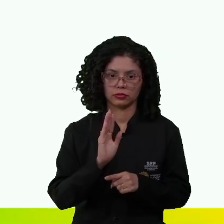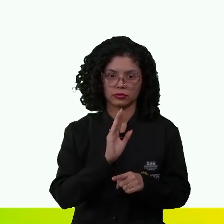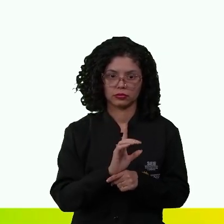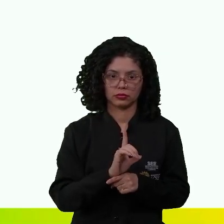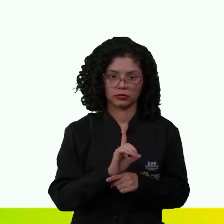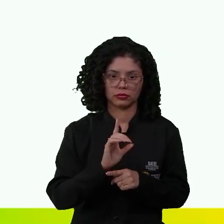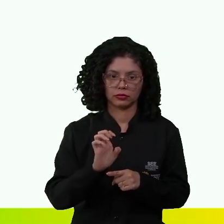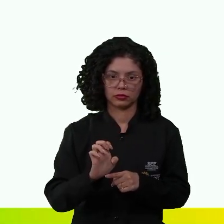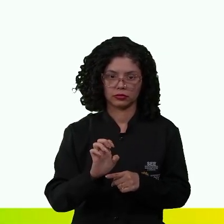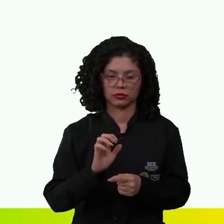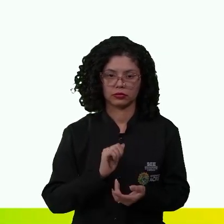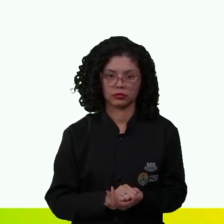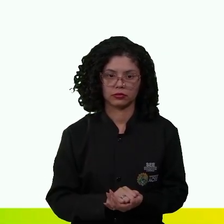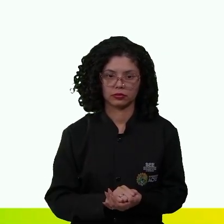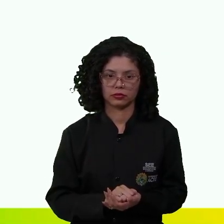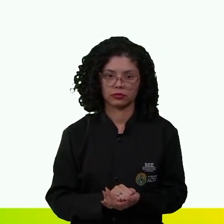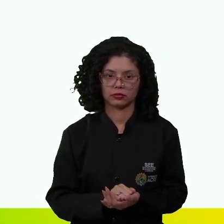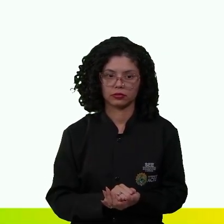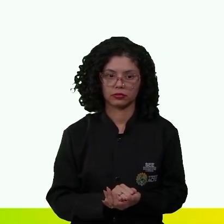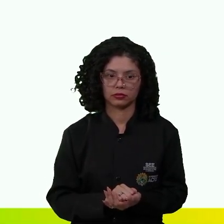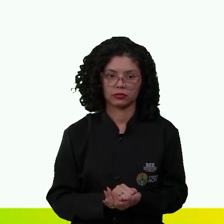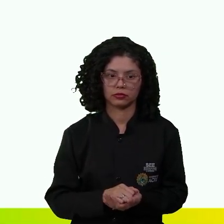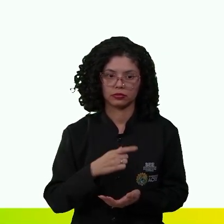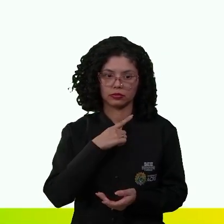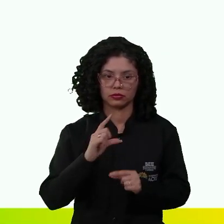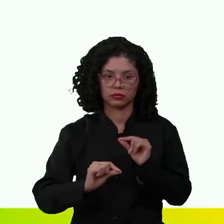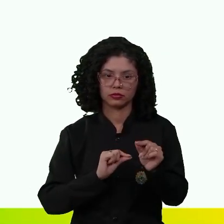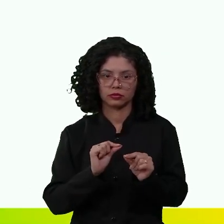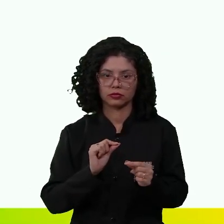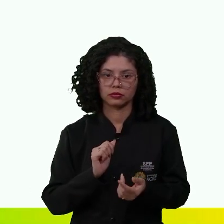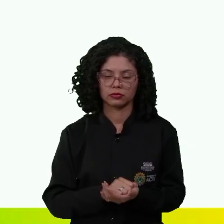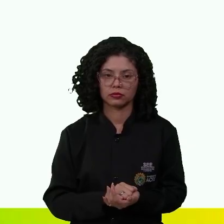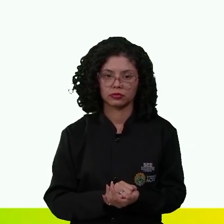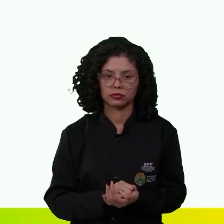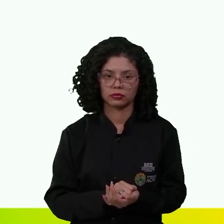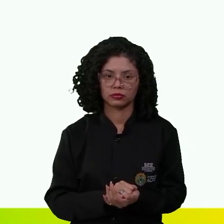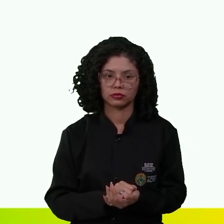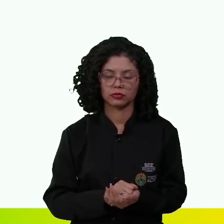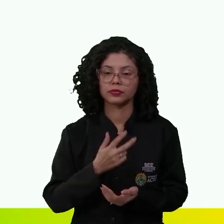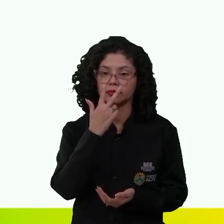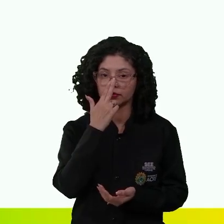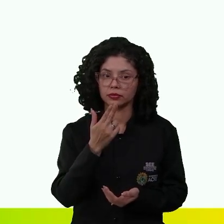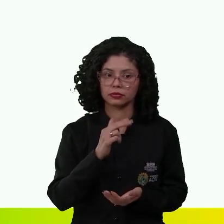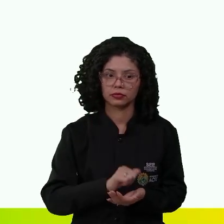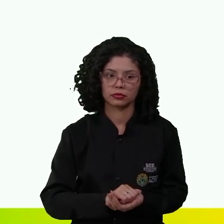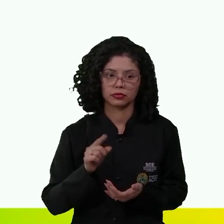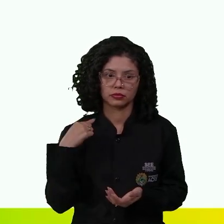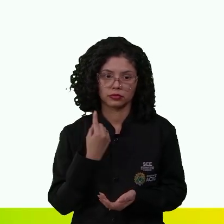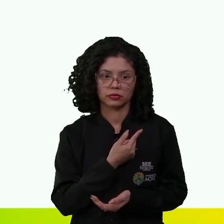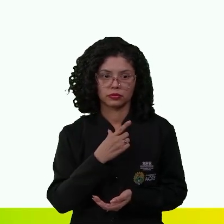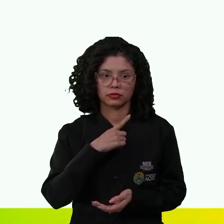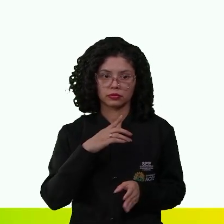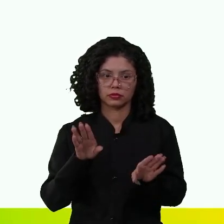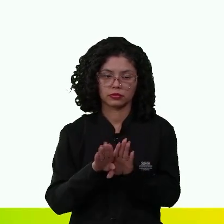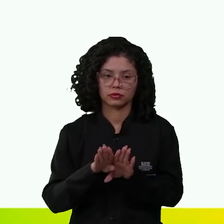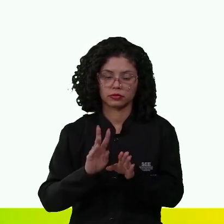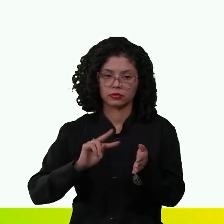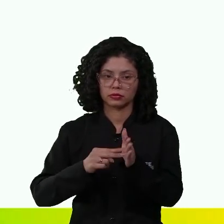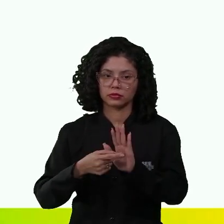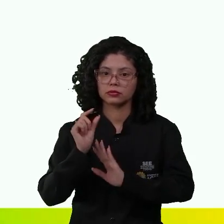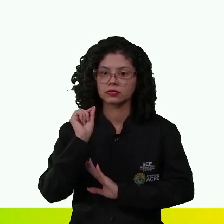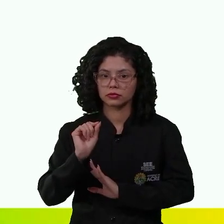sobre esse lado DE, eles forem congruentes, nós vamos ter o